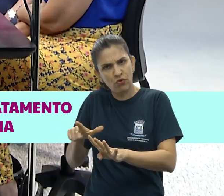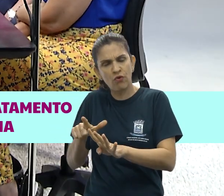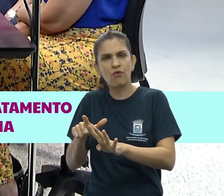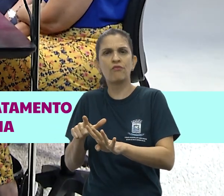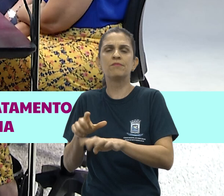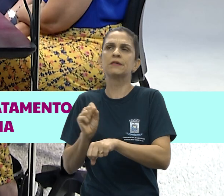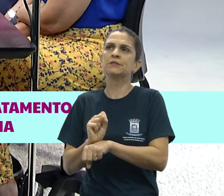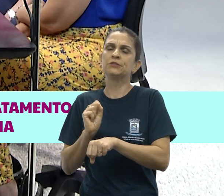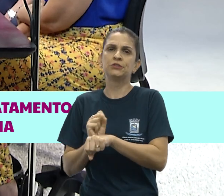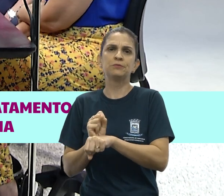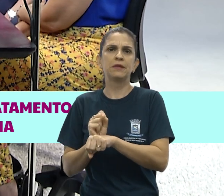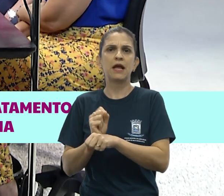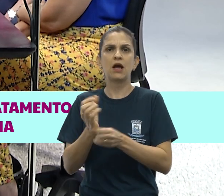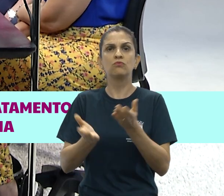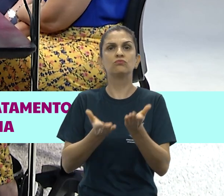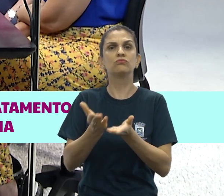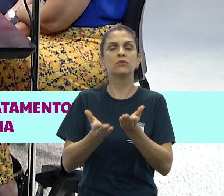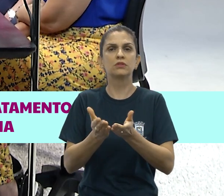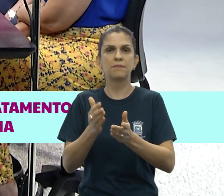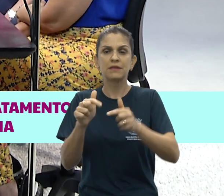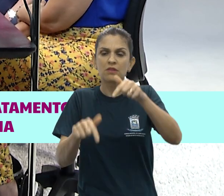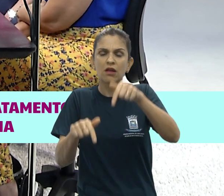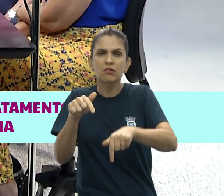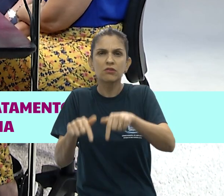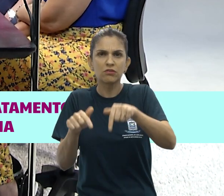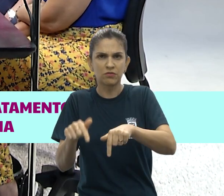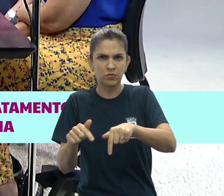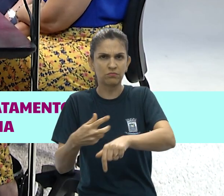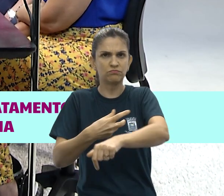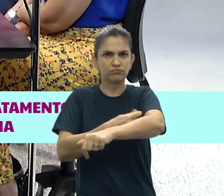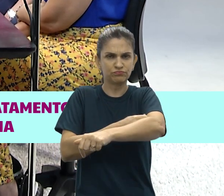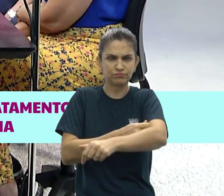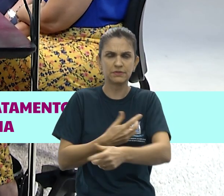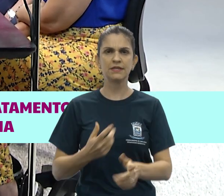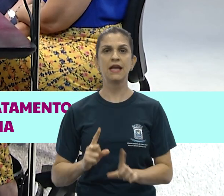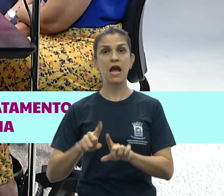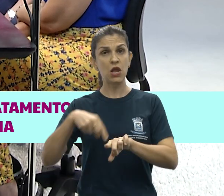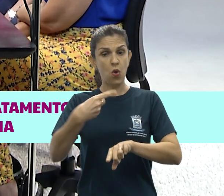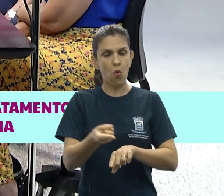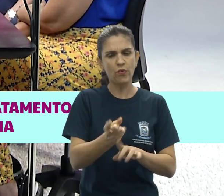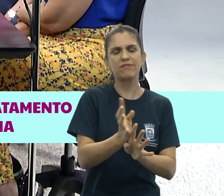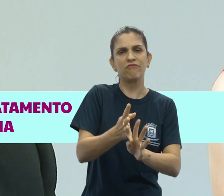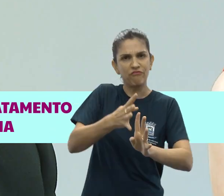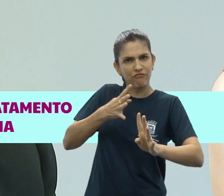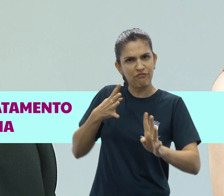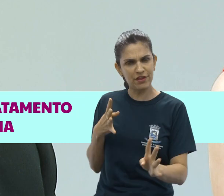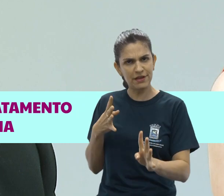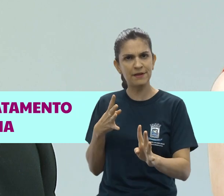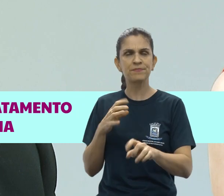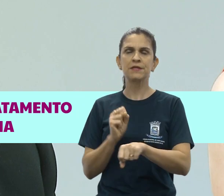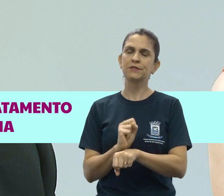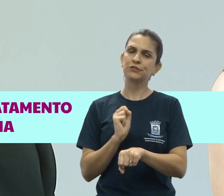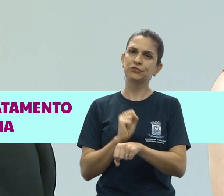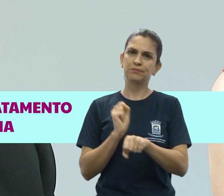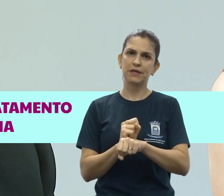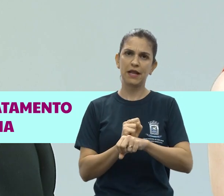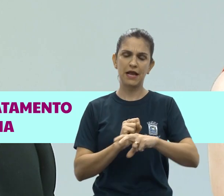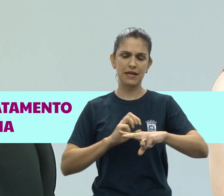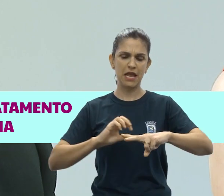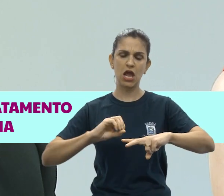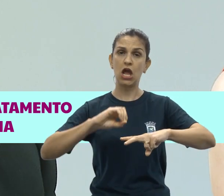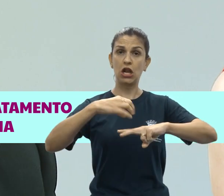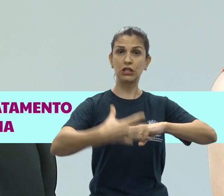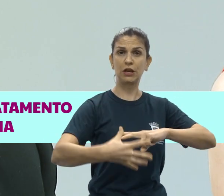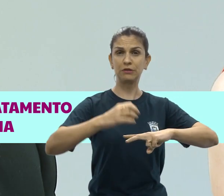a quimioterapia. E depois entrei em outra fila para a radioterapia. A radioterapia eu fui conseguir